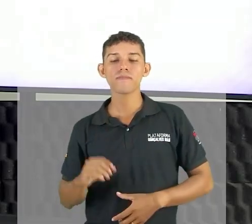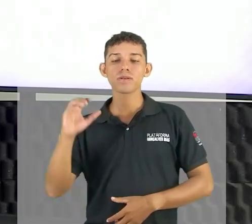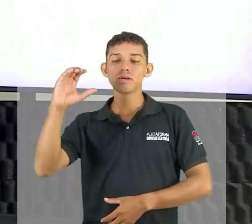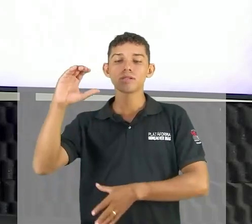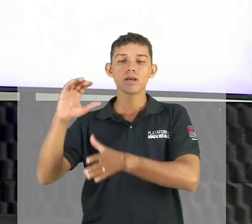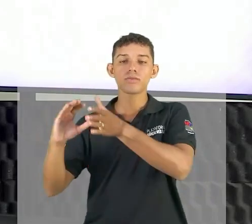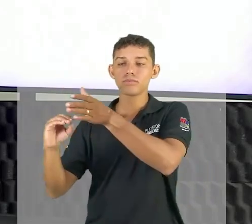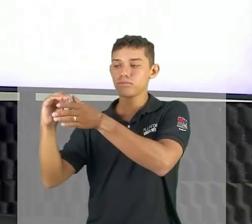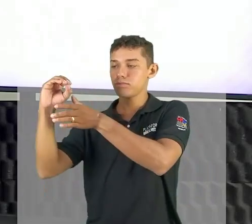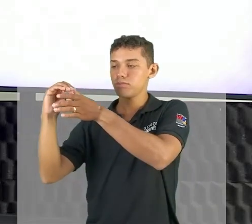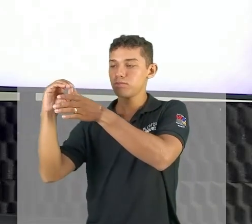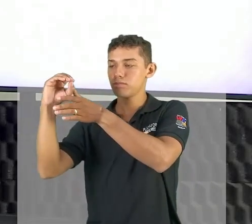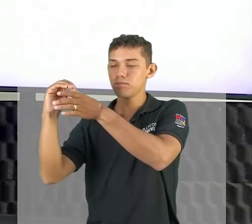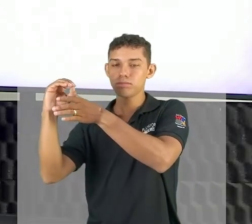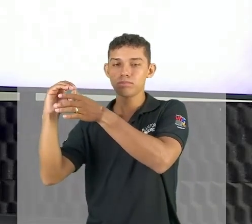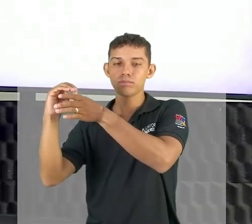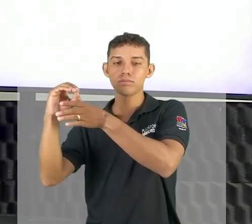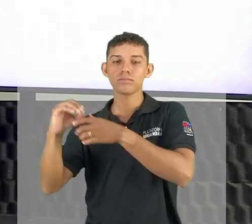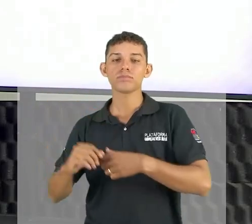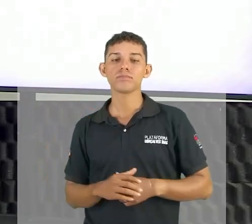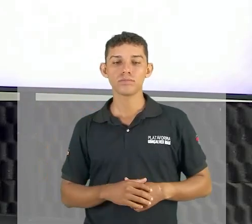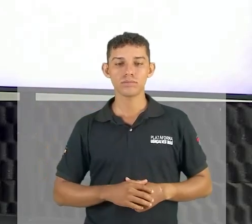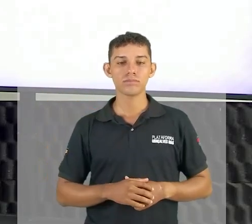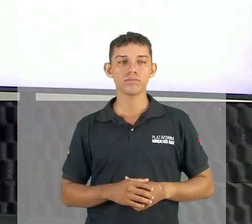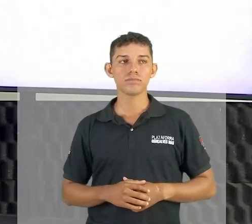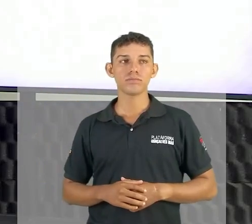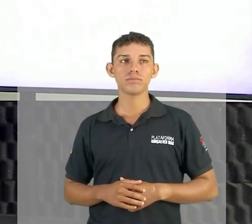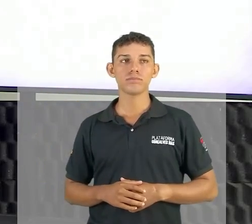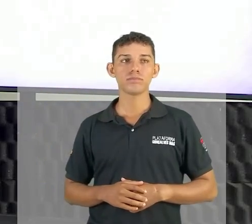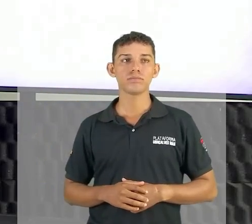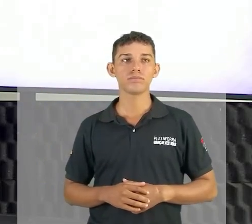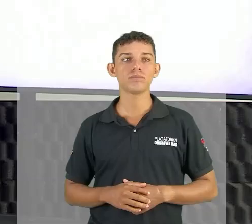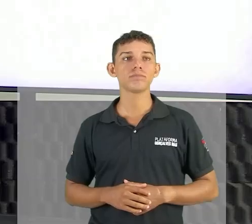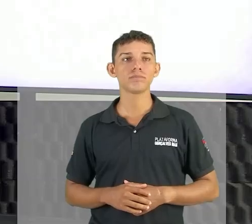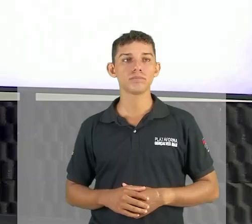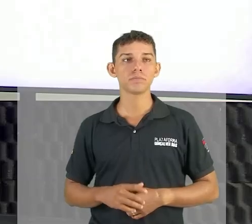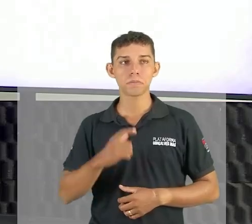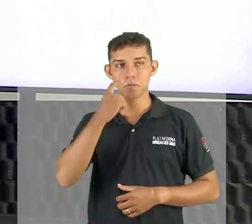que aconteceu em C? Flutuou. Flutuou em A, afundou em B, flutuou em C.